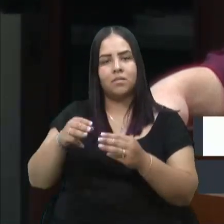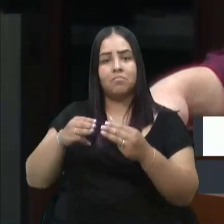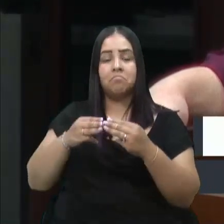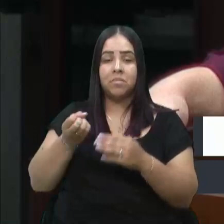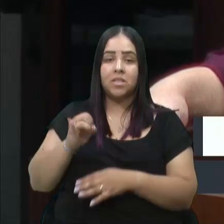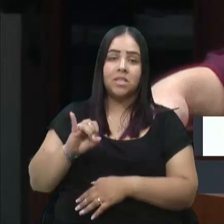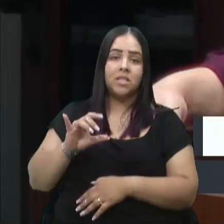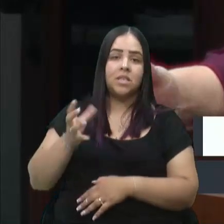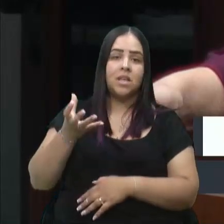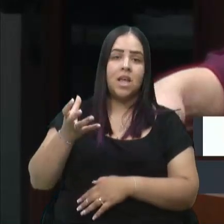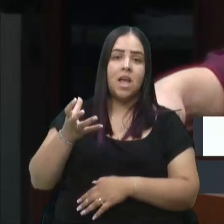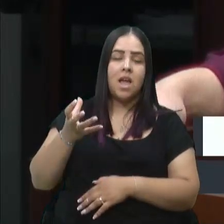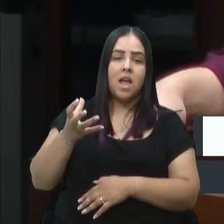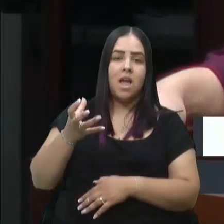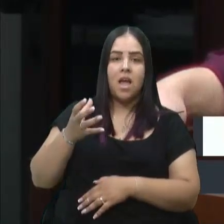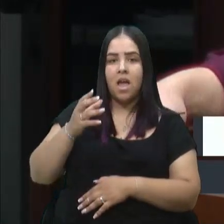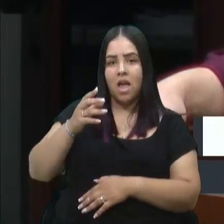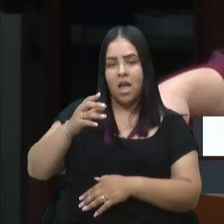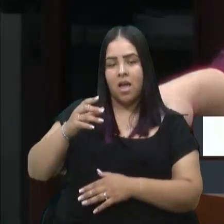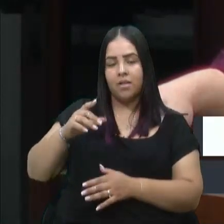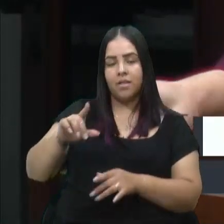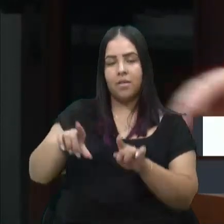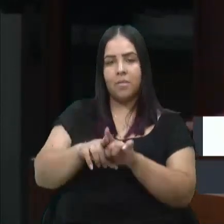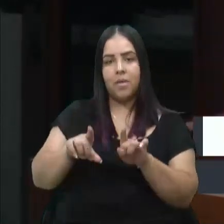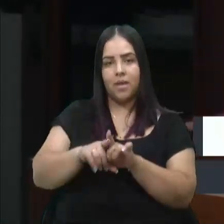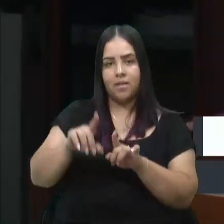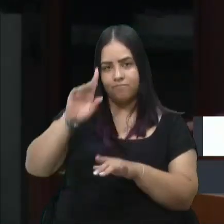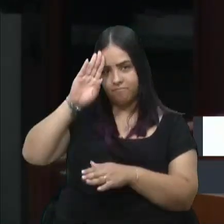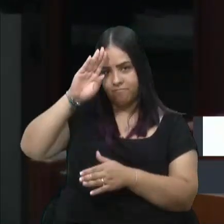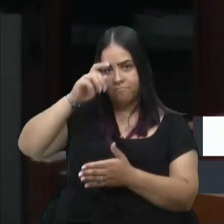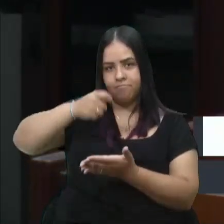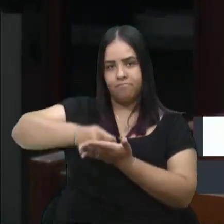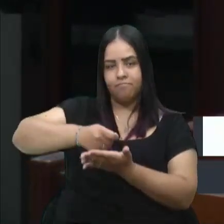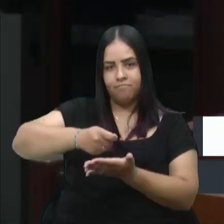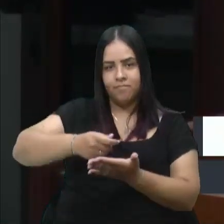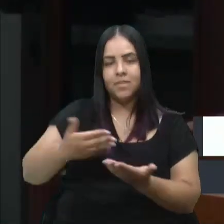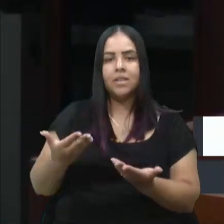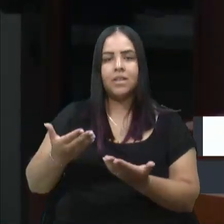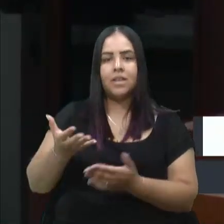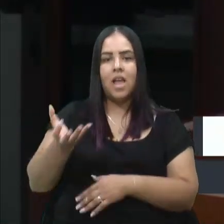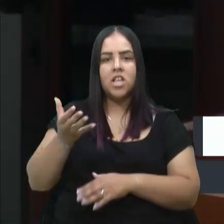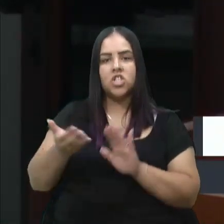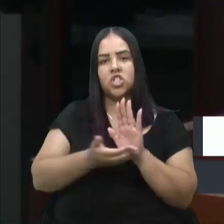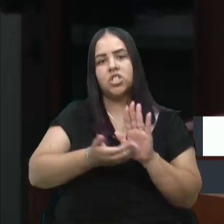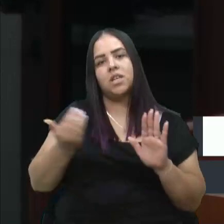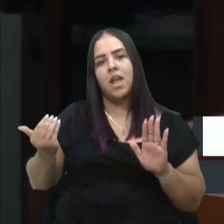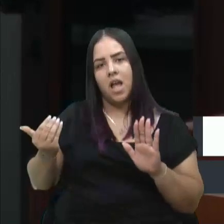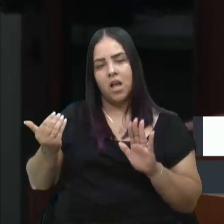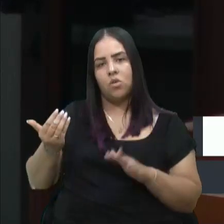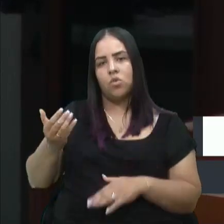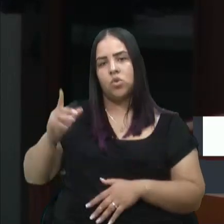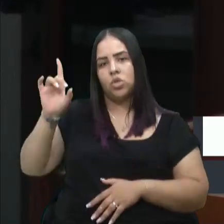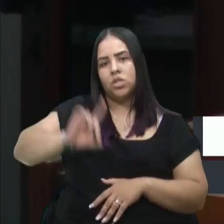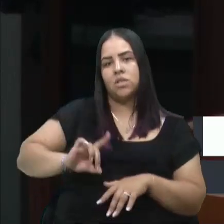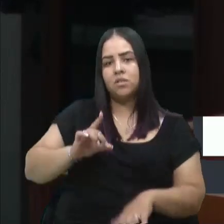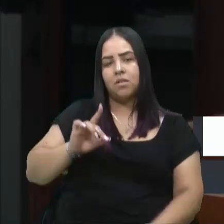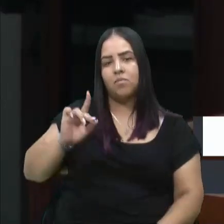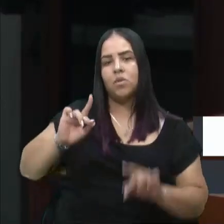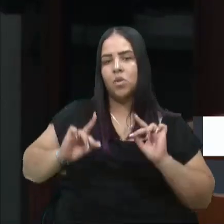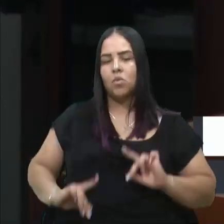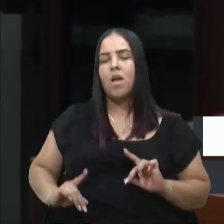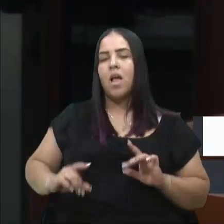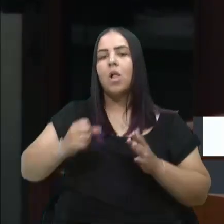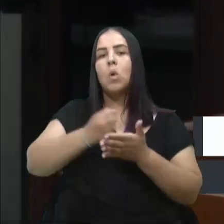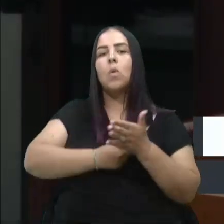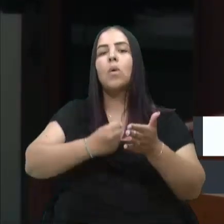Agora, quem quer ditadura, quem quer, né, nesse momento, tirar o direito das pessoas se defenderem e